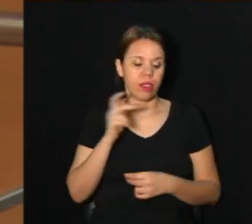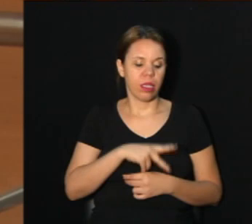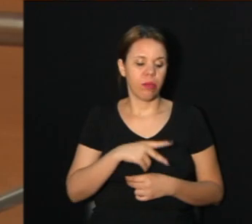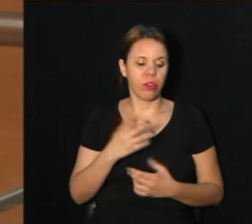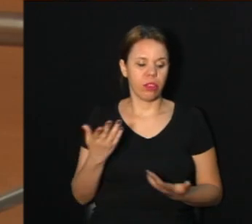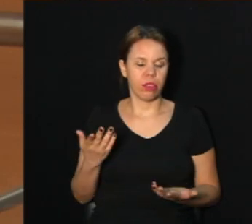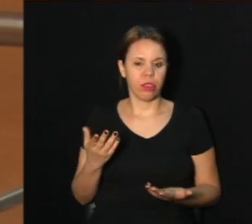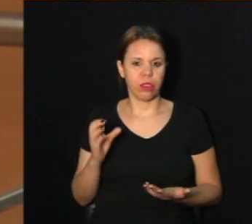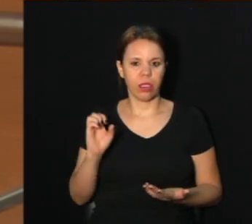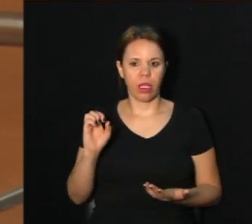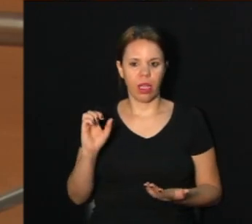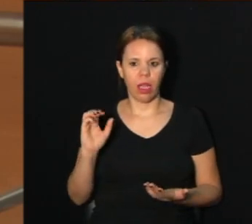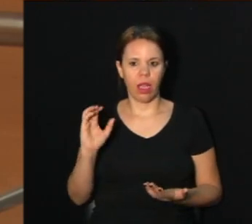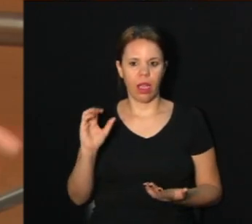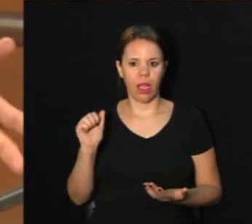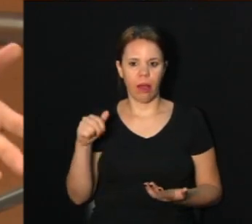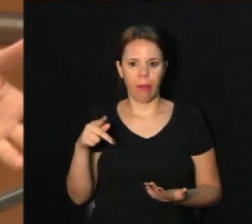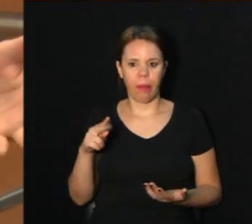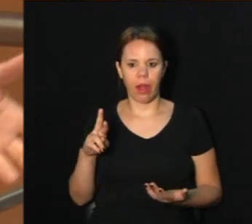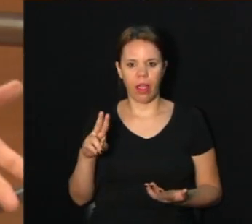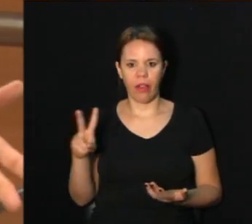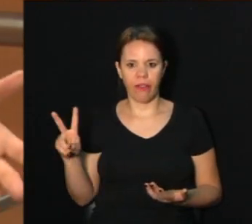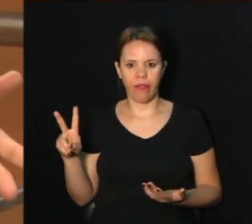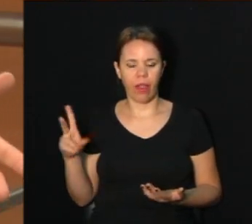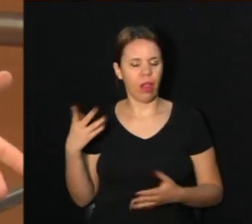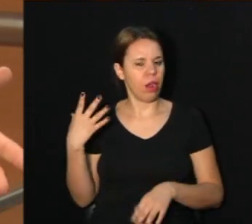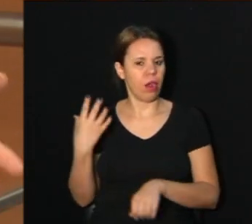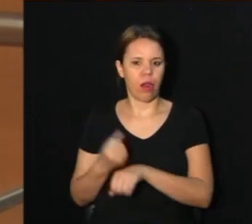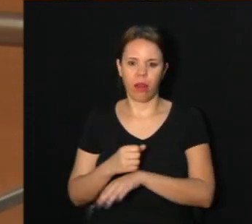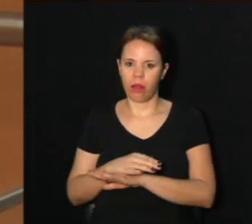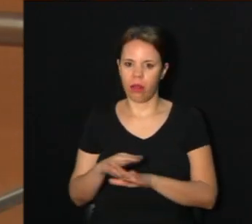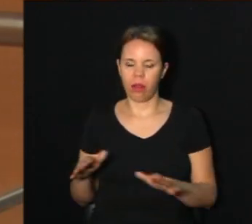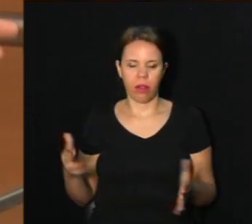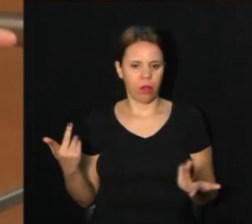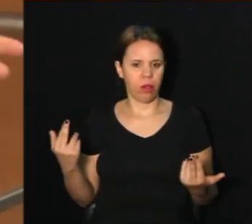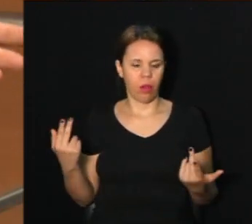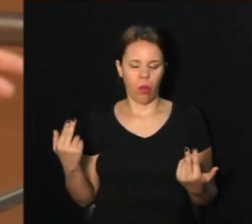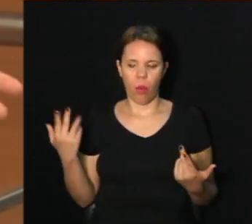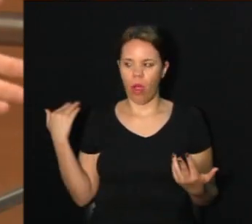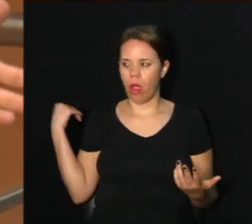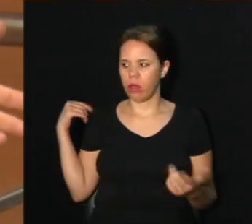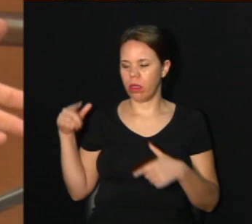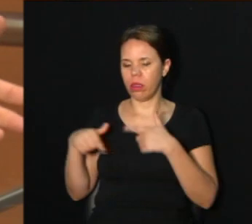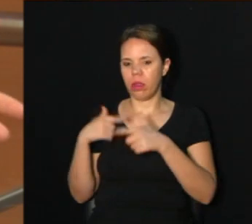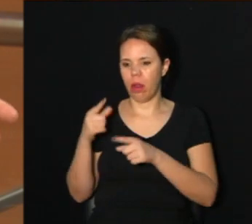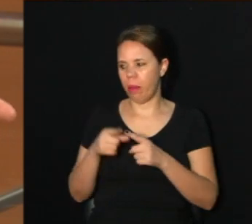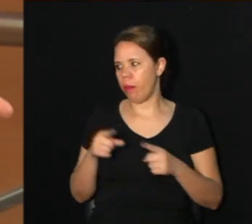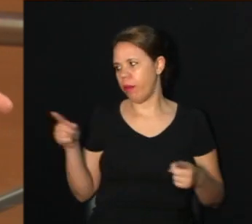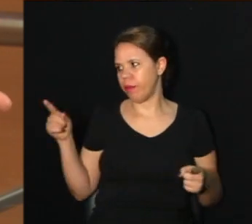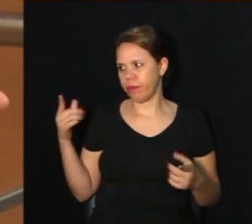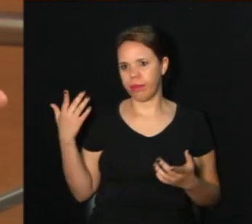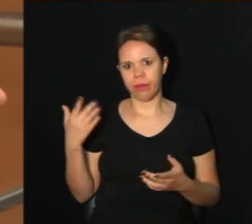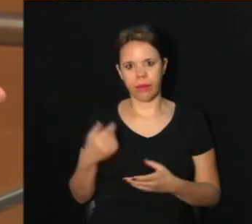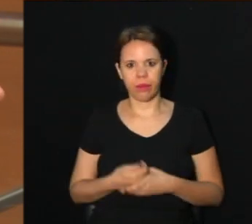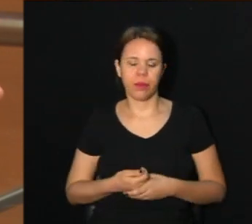e foi para o Camprev, ele não pode mais receber, por mais que tenha trabalhado naquele período.